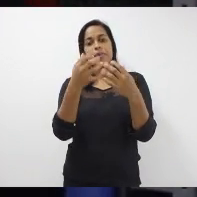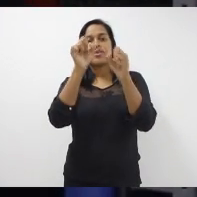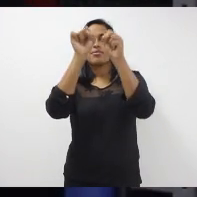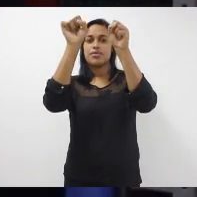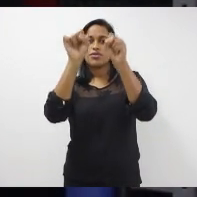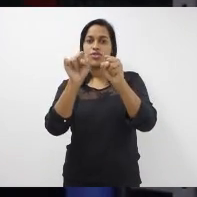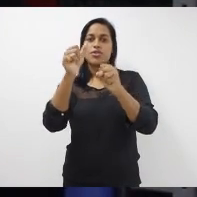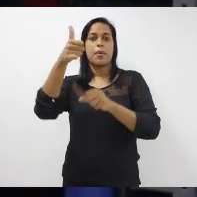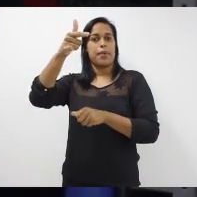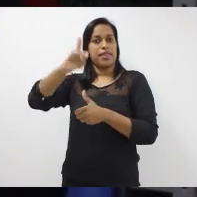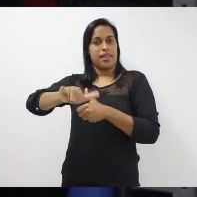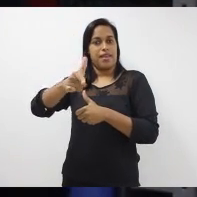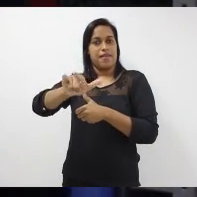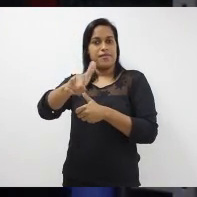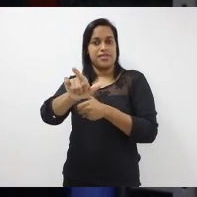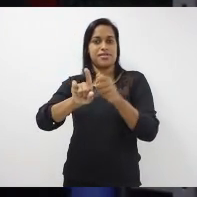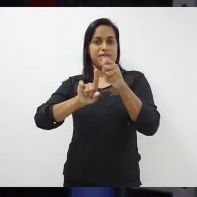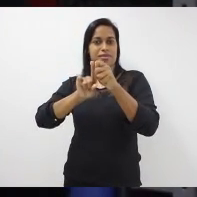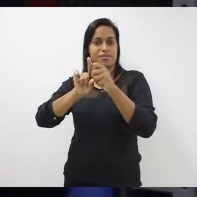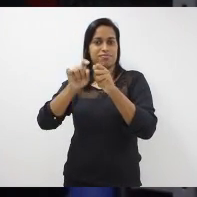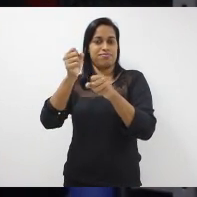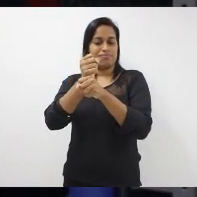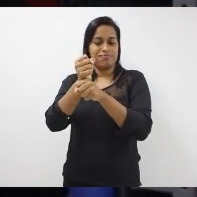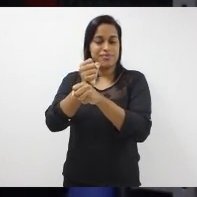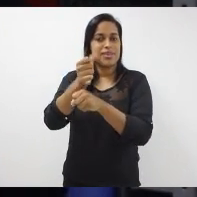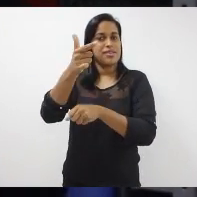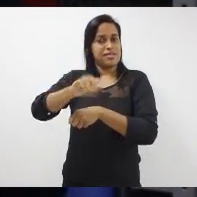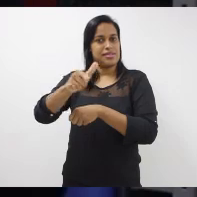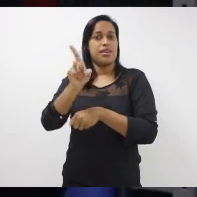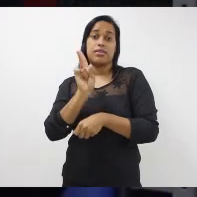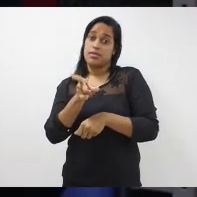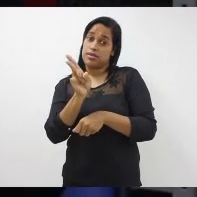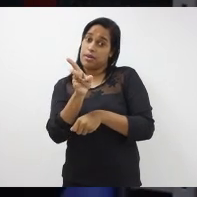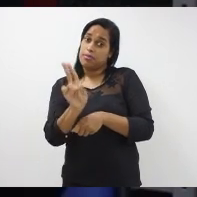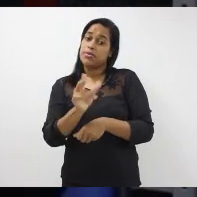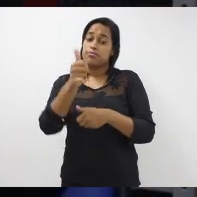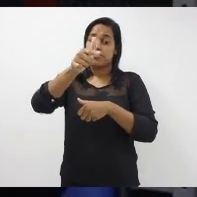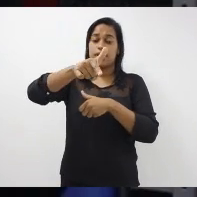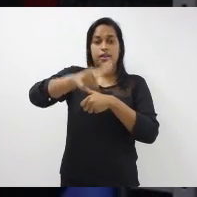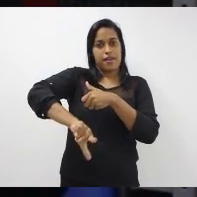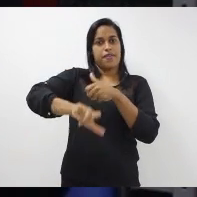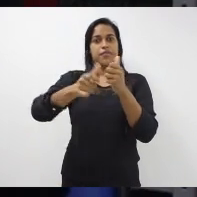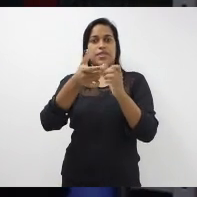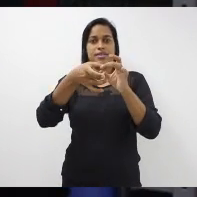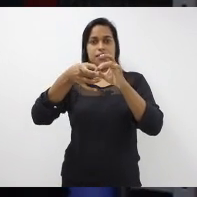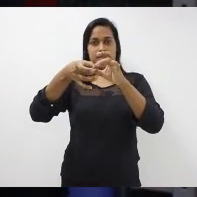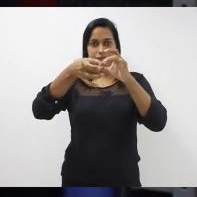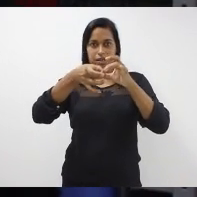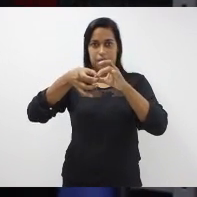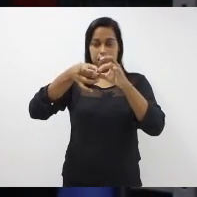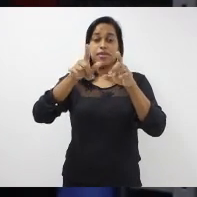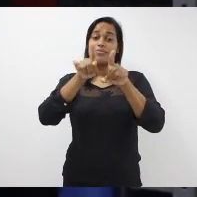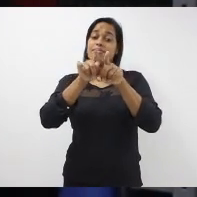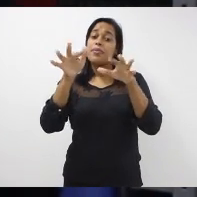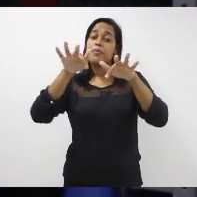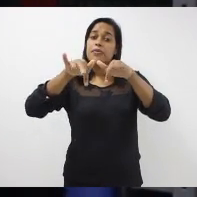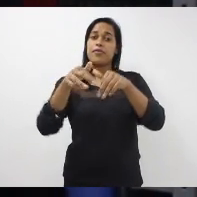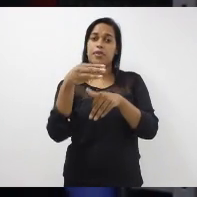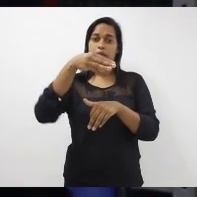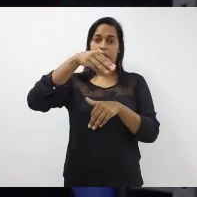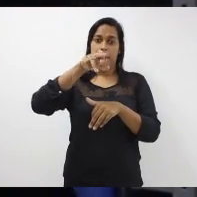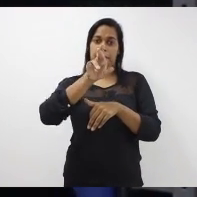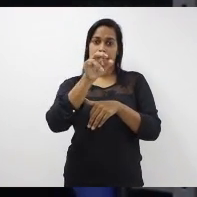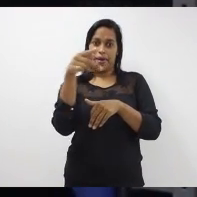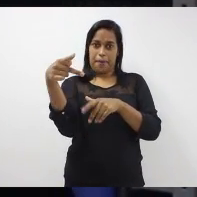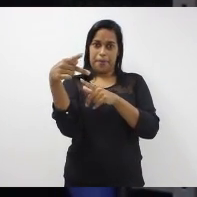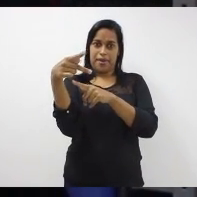sistema de revisão periódica, que também vai ser utilizado para demanda independente. E, por fim, nós vamos falar do MRP, que